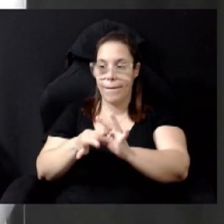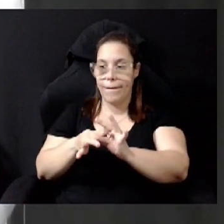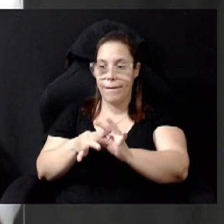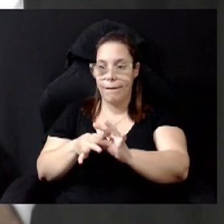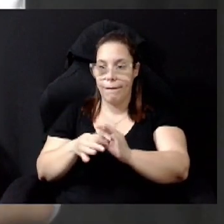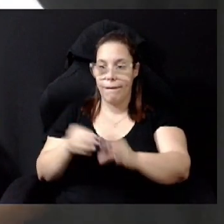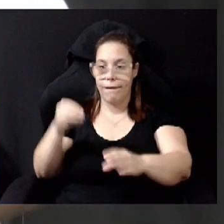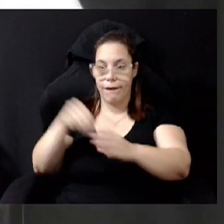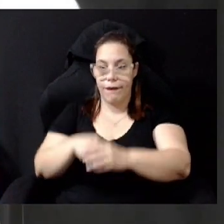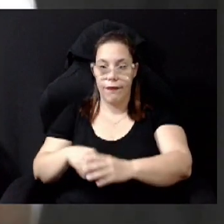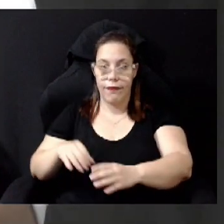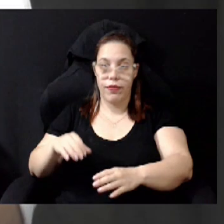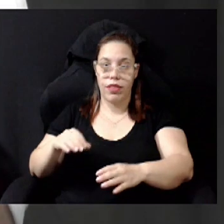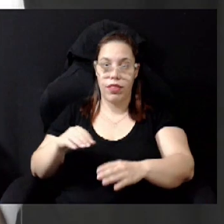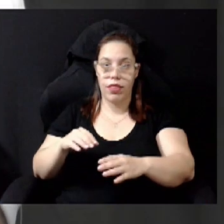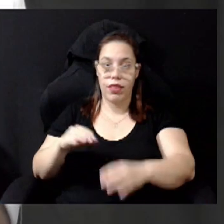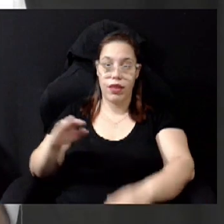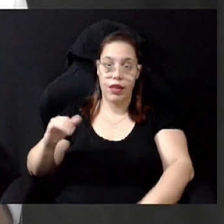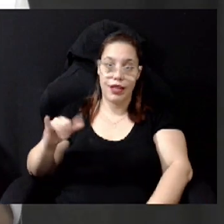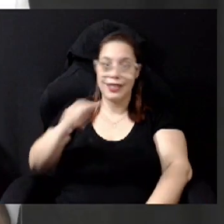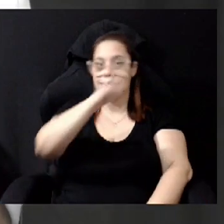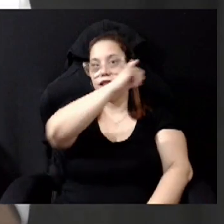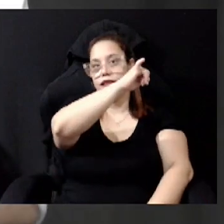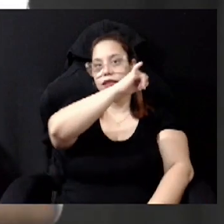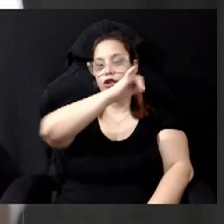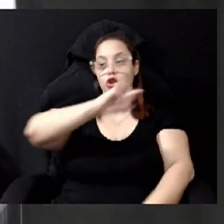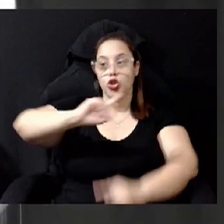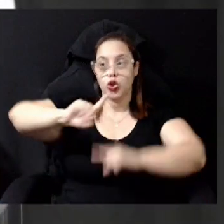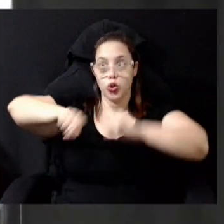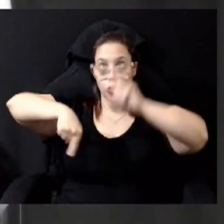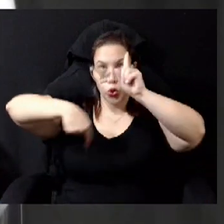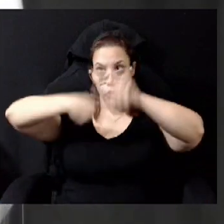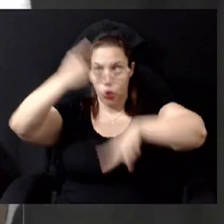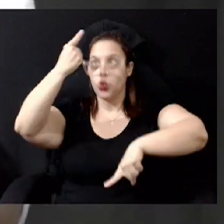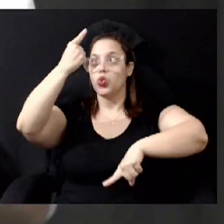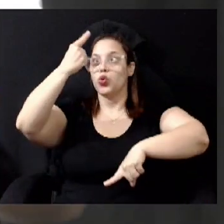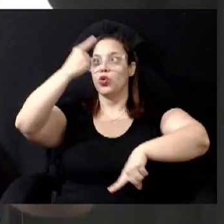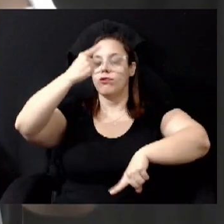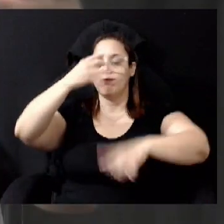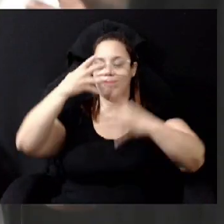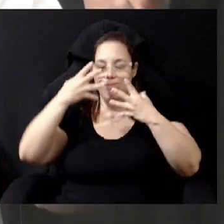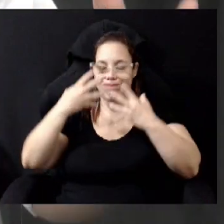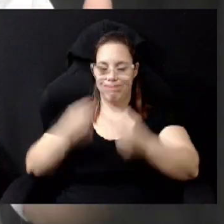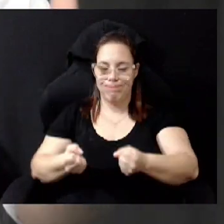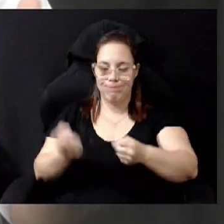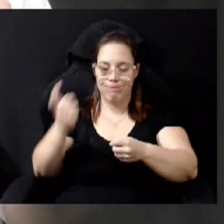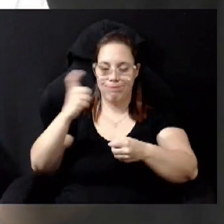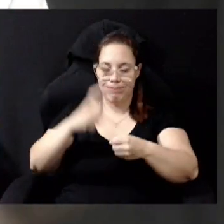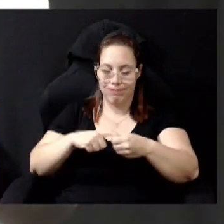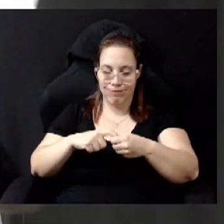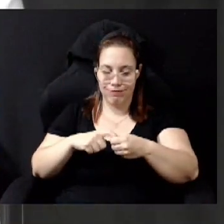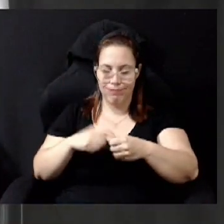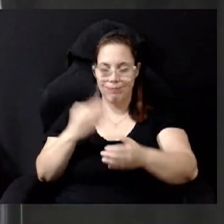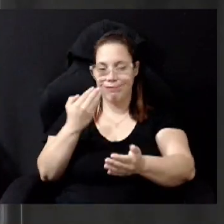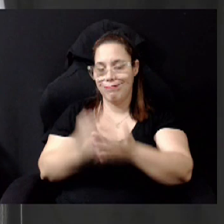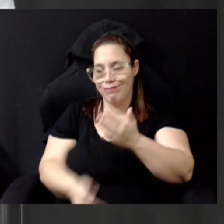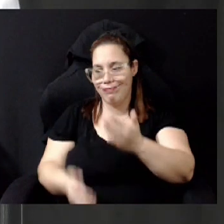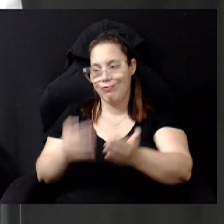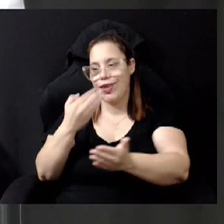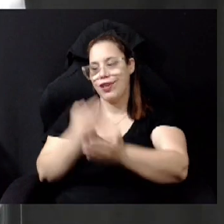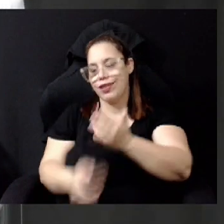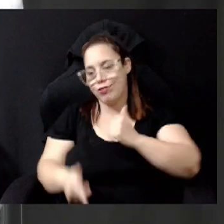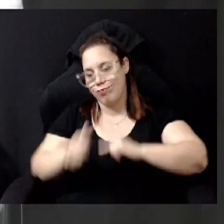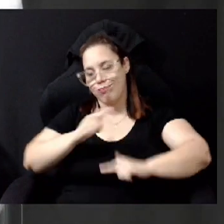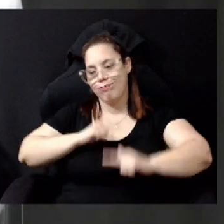Viracopos. Então vai ser uma grande alavancagem, vai ser o resgate. É claro que perdemos muitas gerações, mas será o